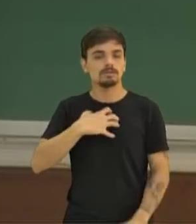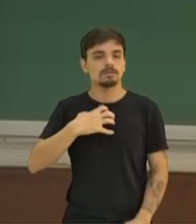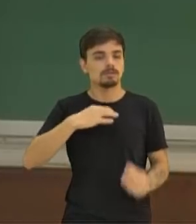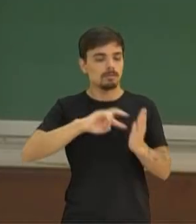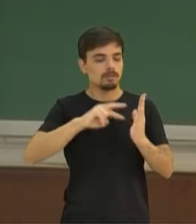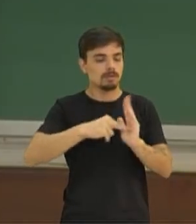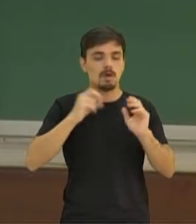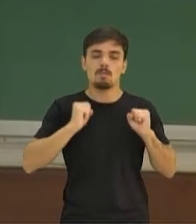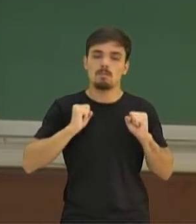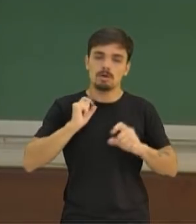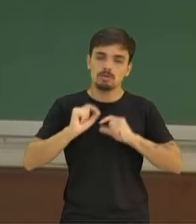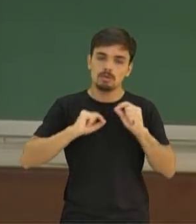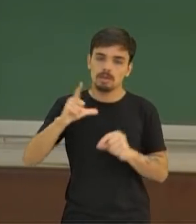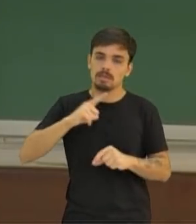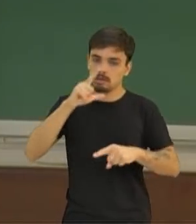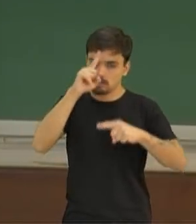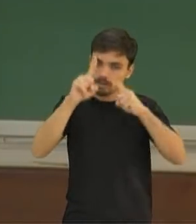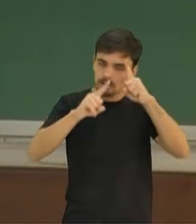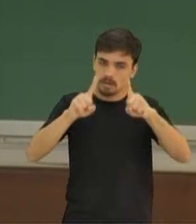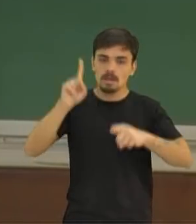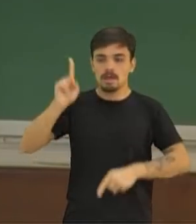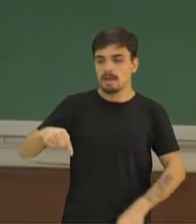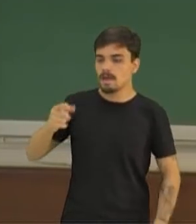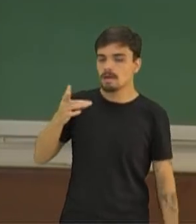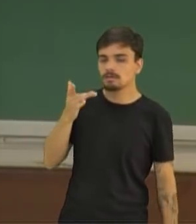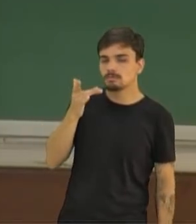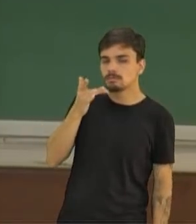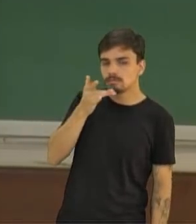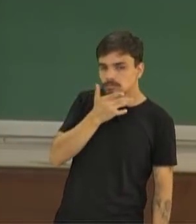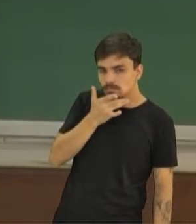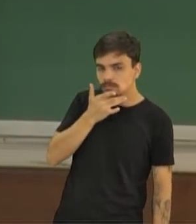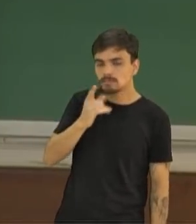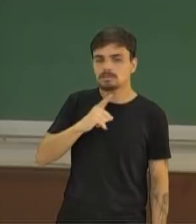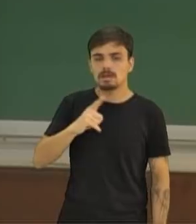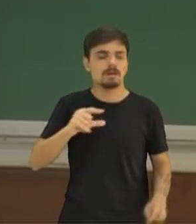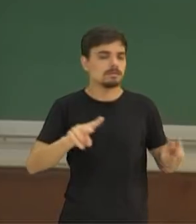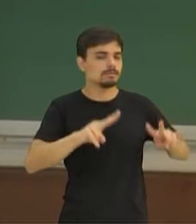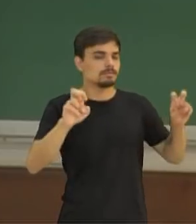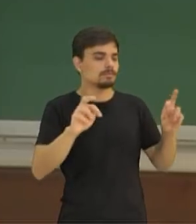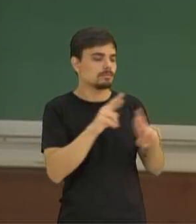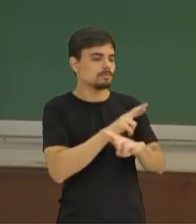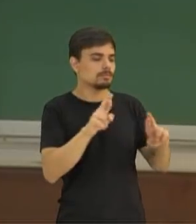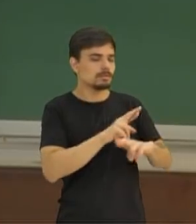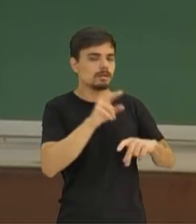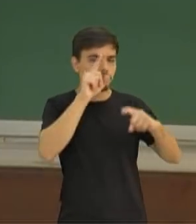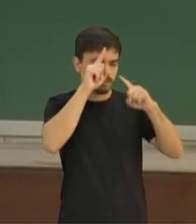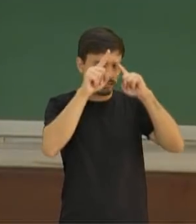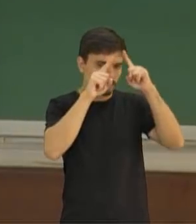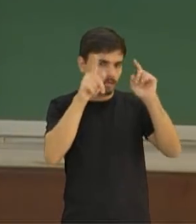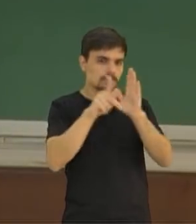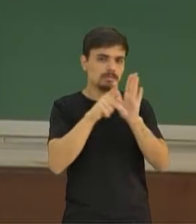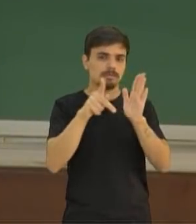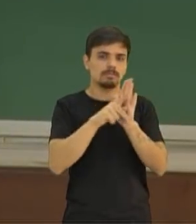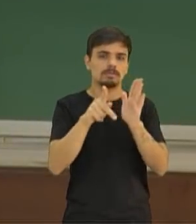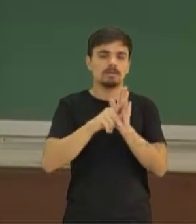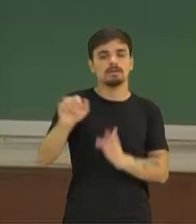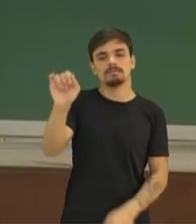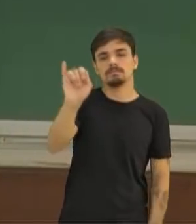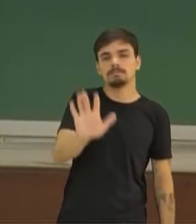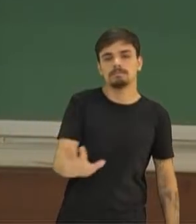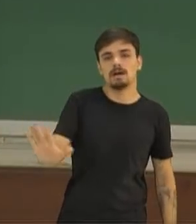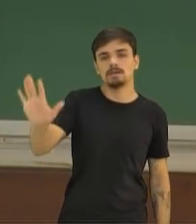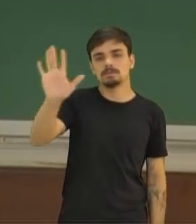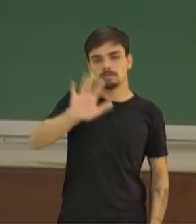produzido pode trazer uma ideia de que ser gostosa diz respeito a uma idealização de